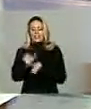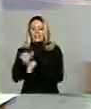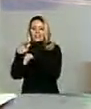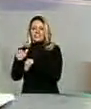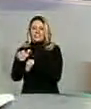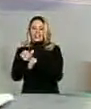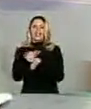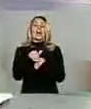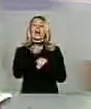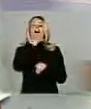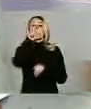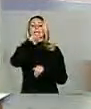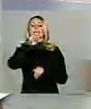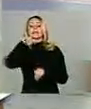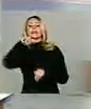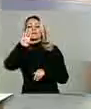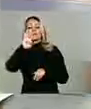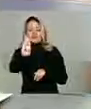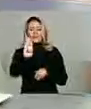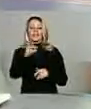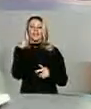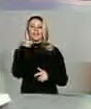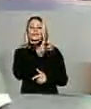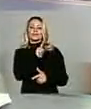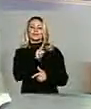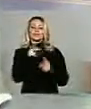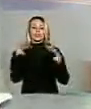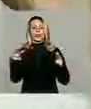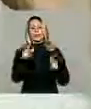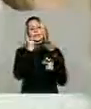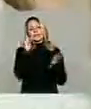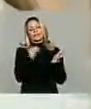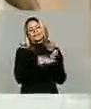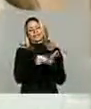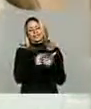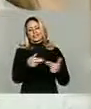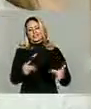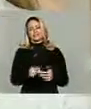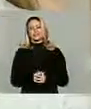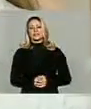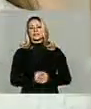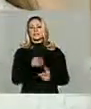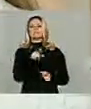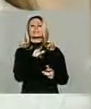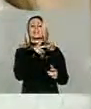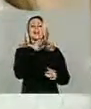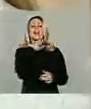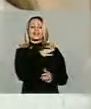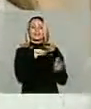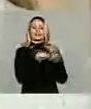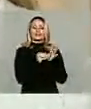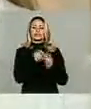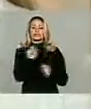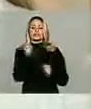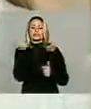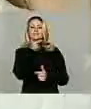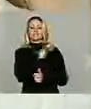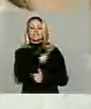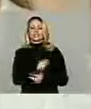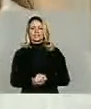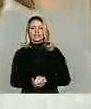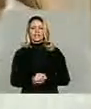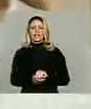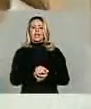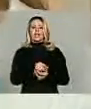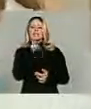uma delas. O sistema ainda funciona de forma precária. O que você acha que falta para que isso seja implantado?